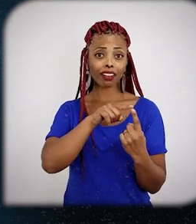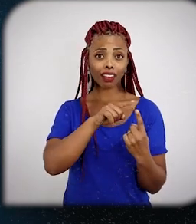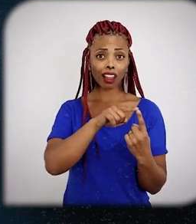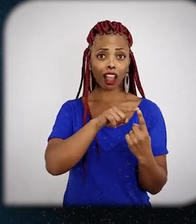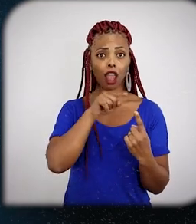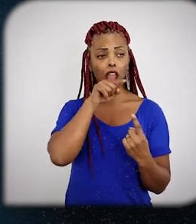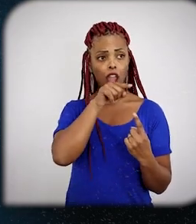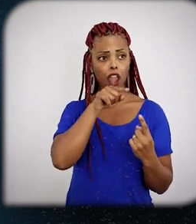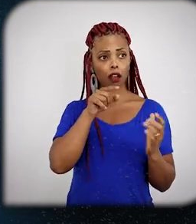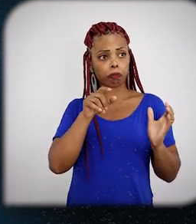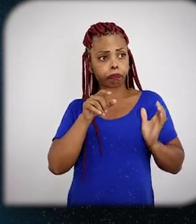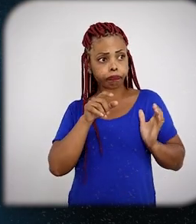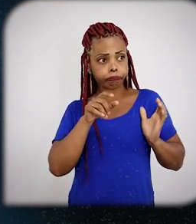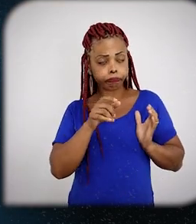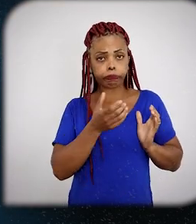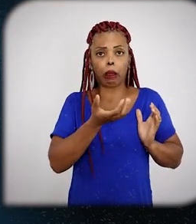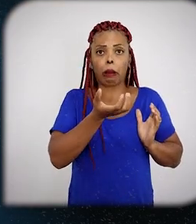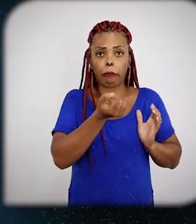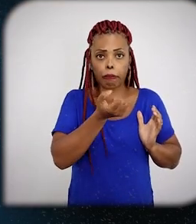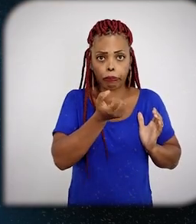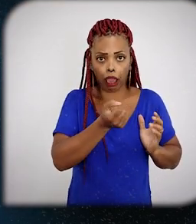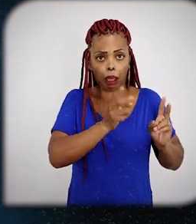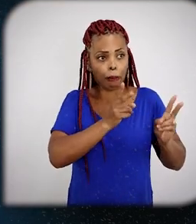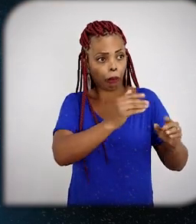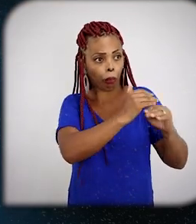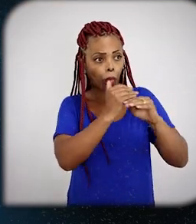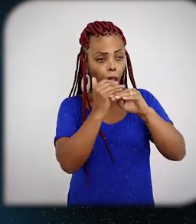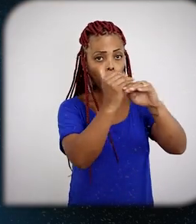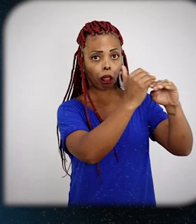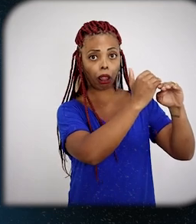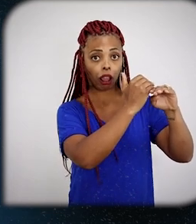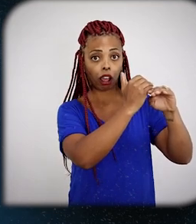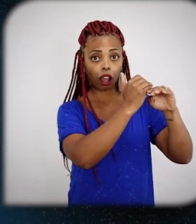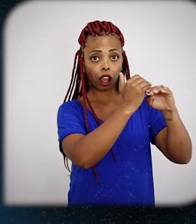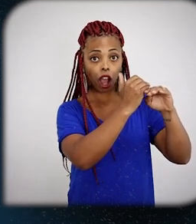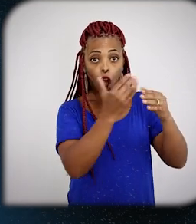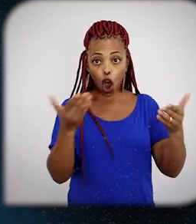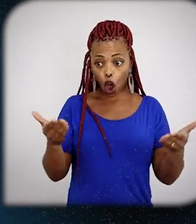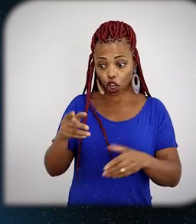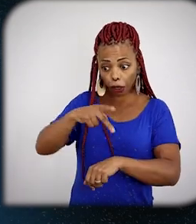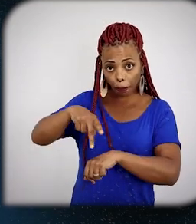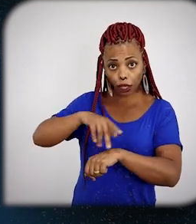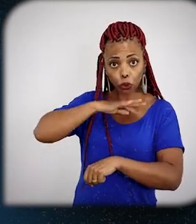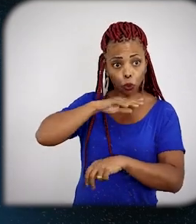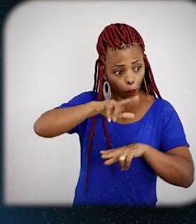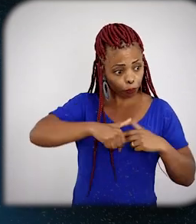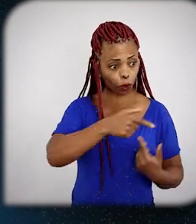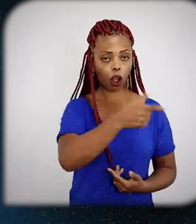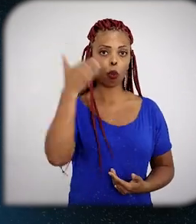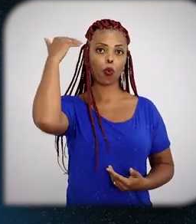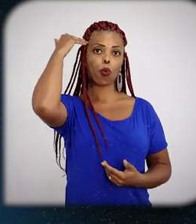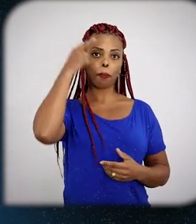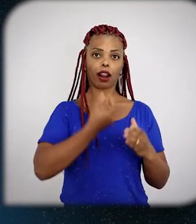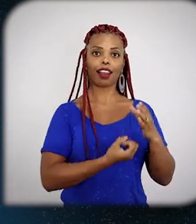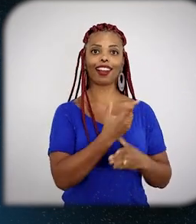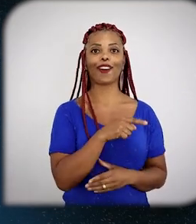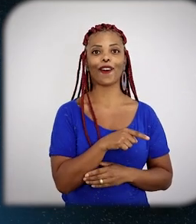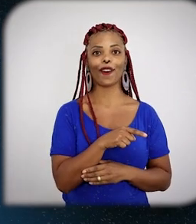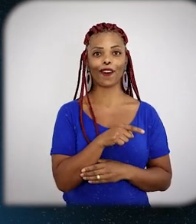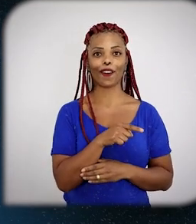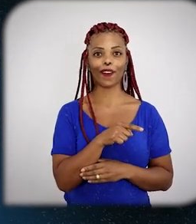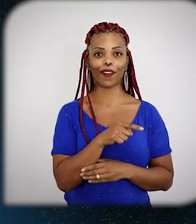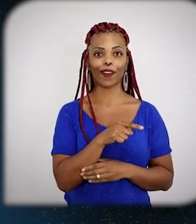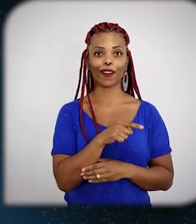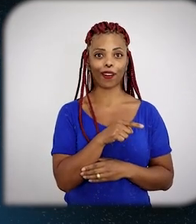Primeiro, que são essas elites brancas hegemônicas que construíram esse país porcaria que nós temos